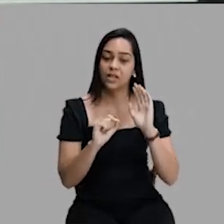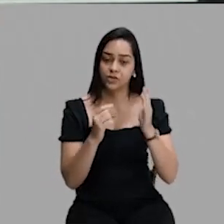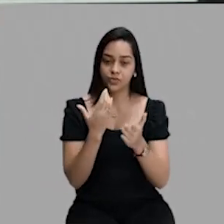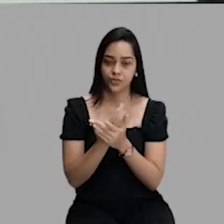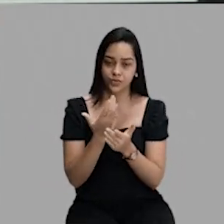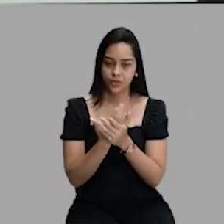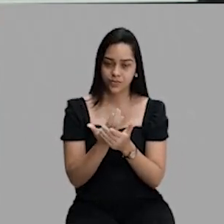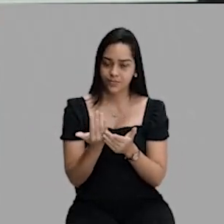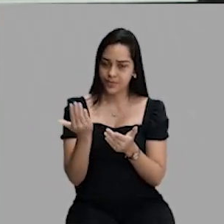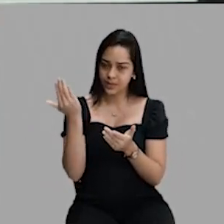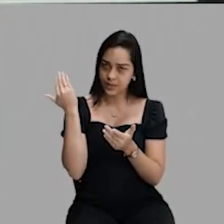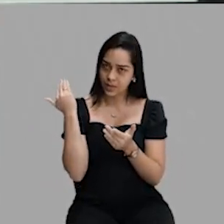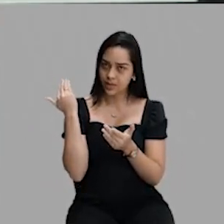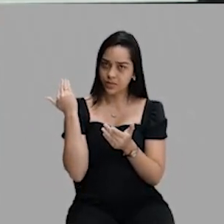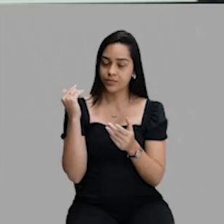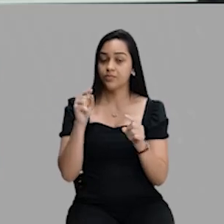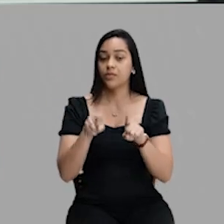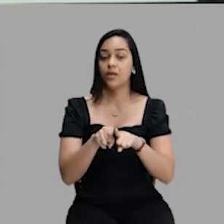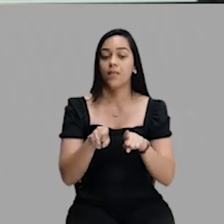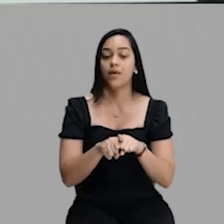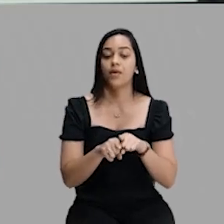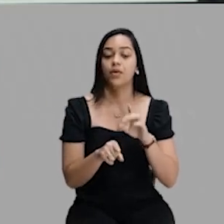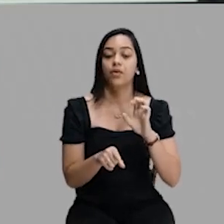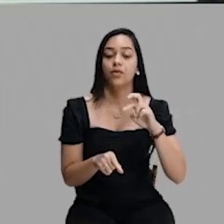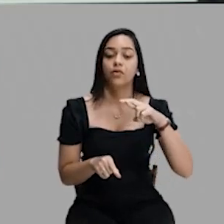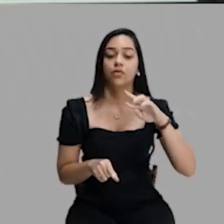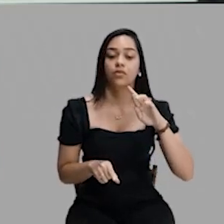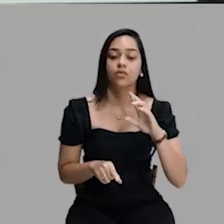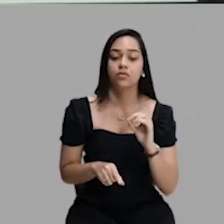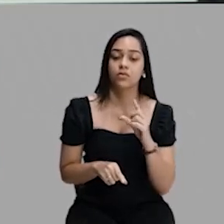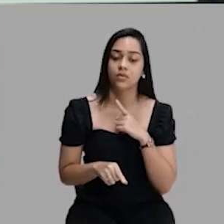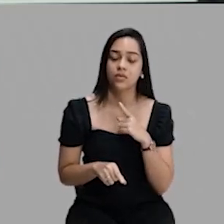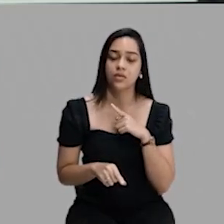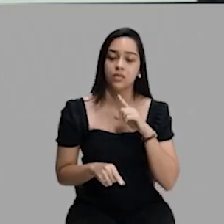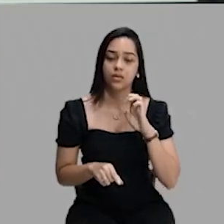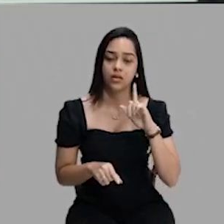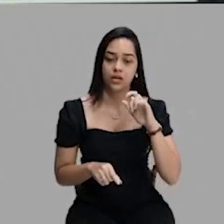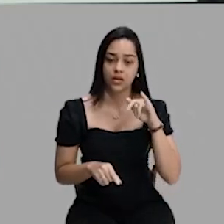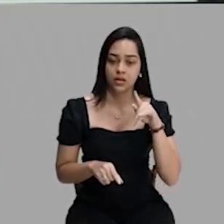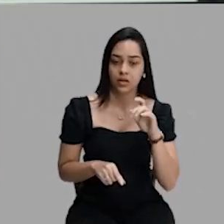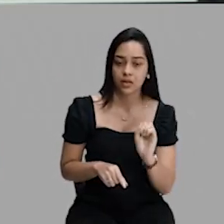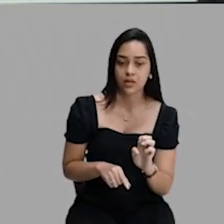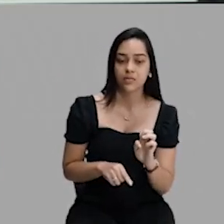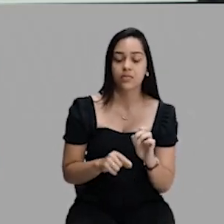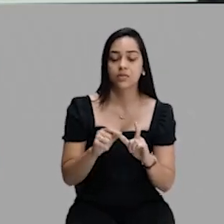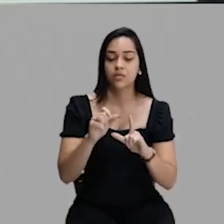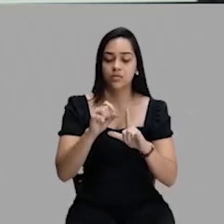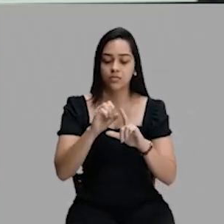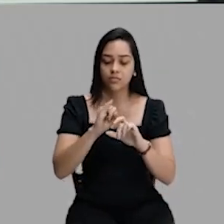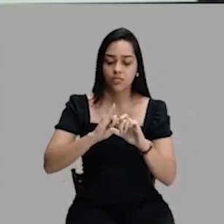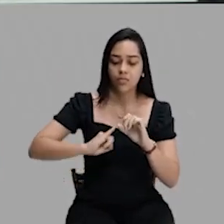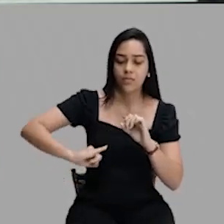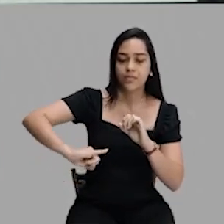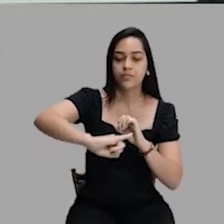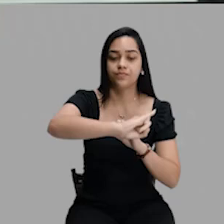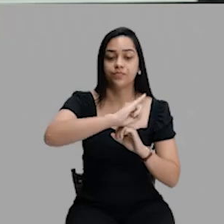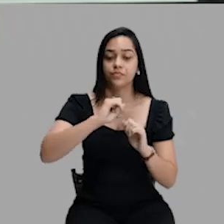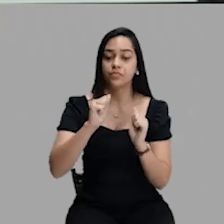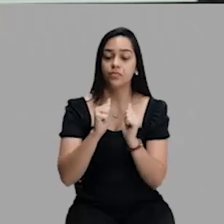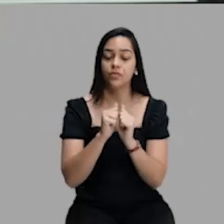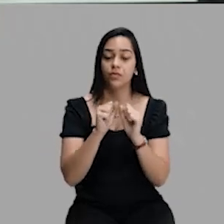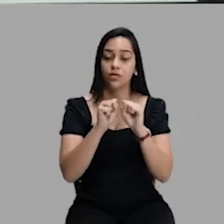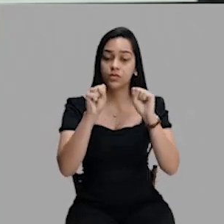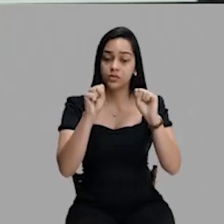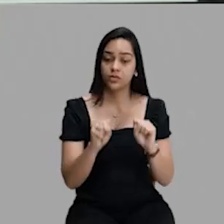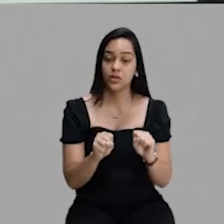na aula passada, o centro da minha elipse, ela coincide com o centro do meu